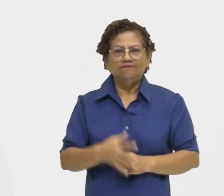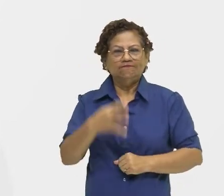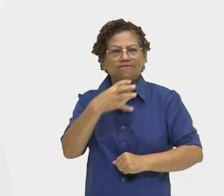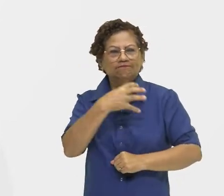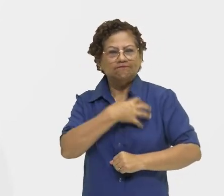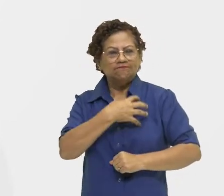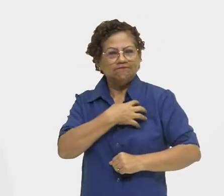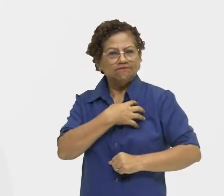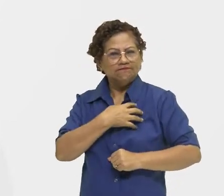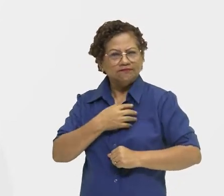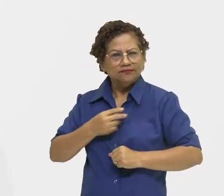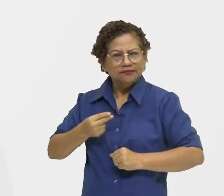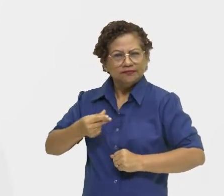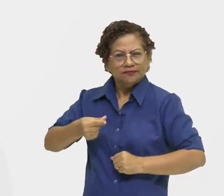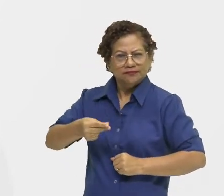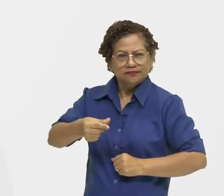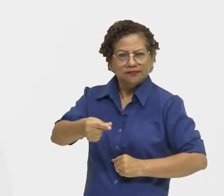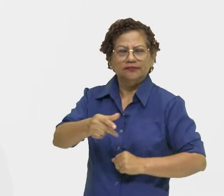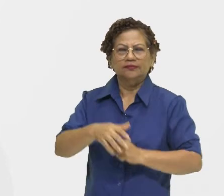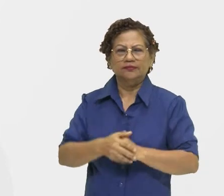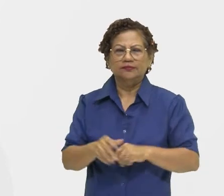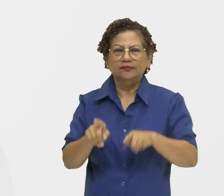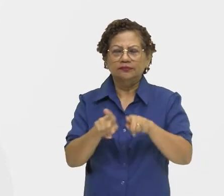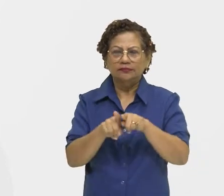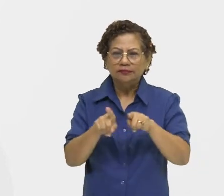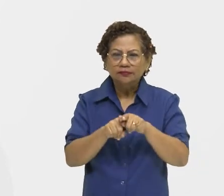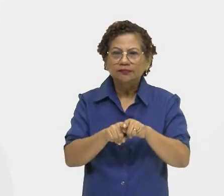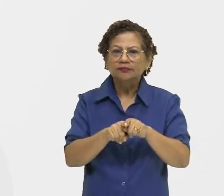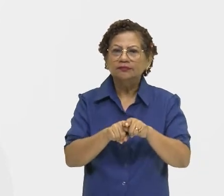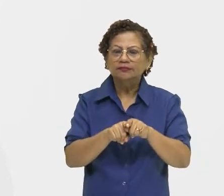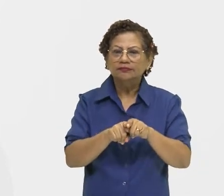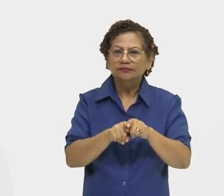eternidade e o aspecto misterioso e